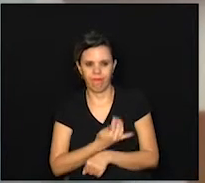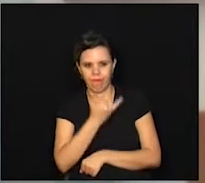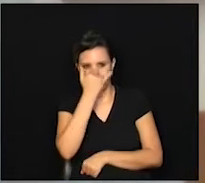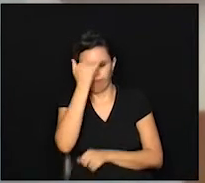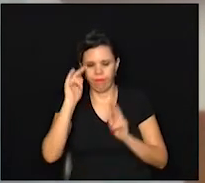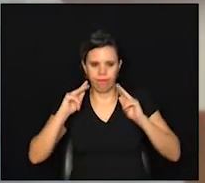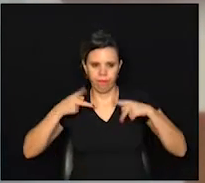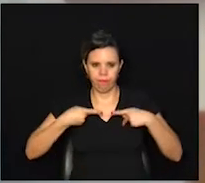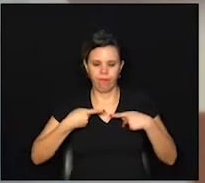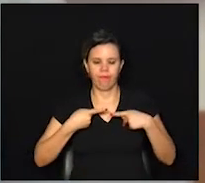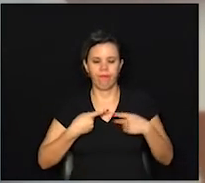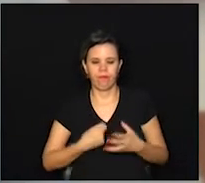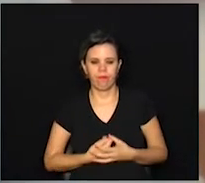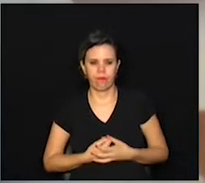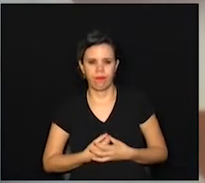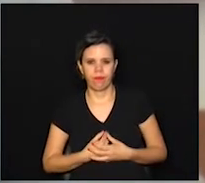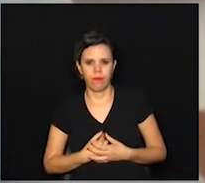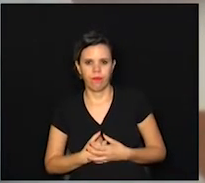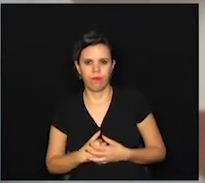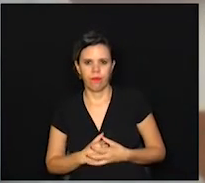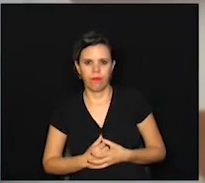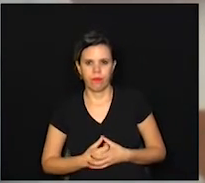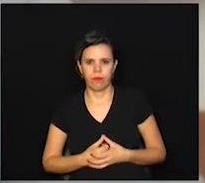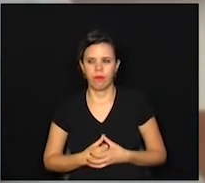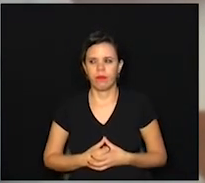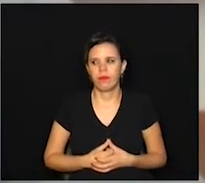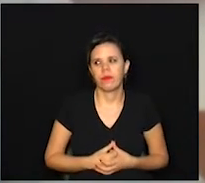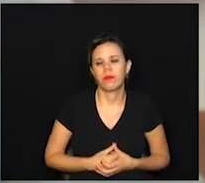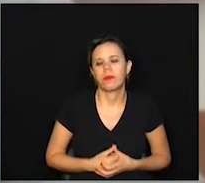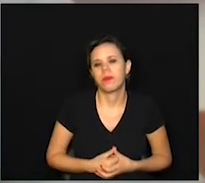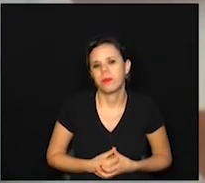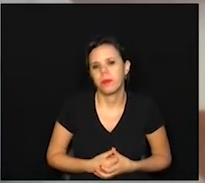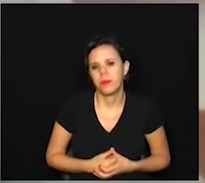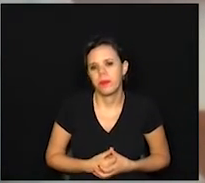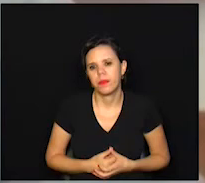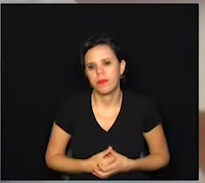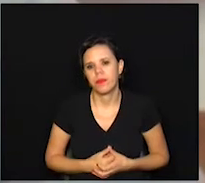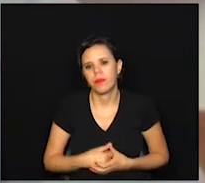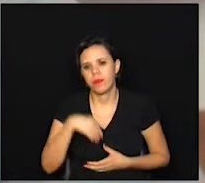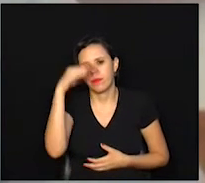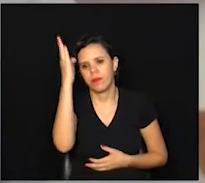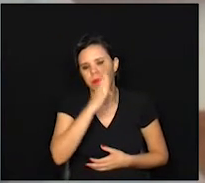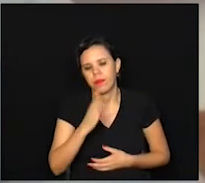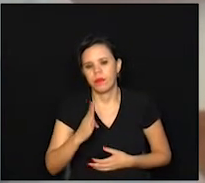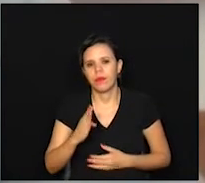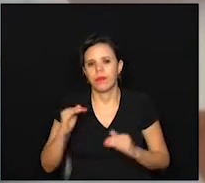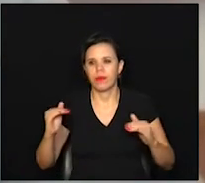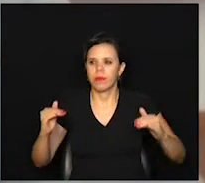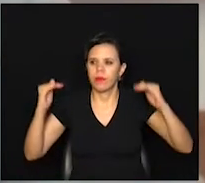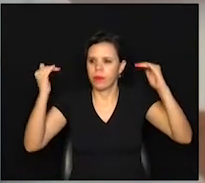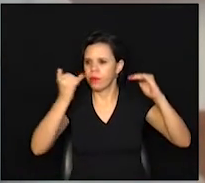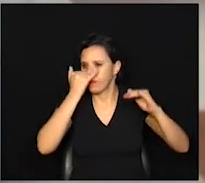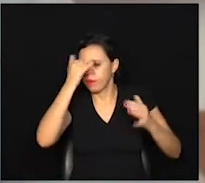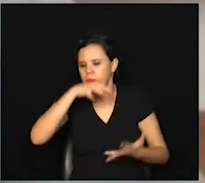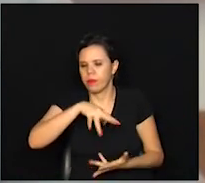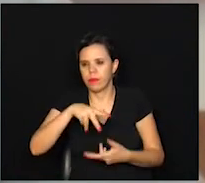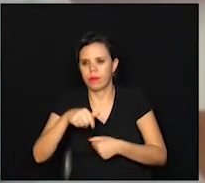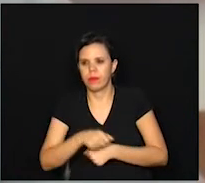sem precedentes, que coloca o Brasil, né, no epicentro dessa tragédia